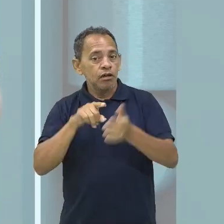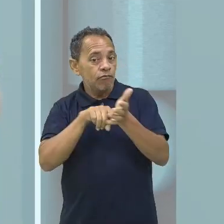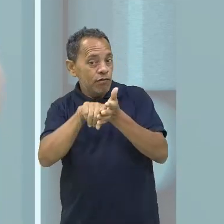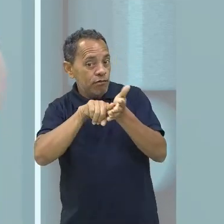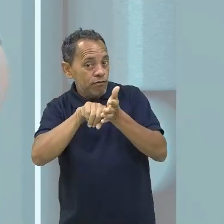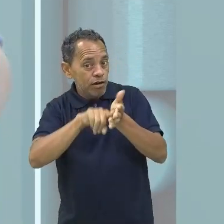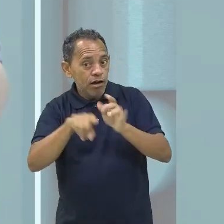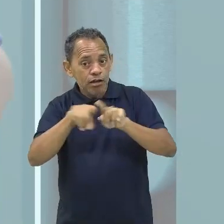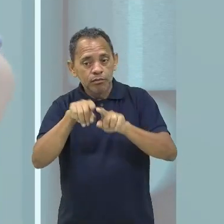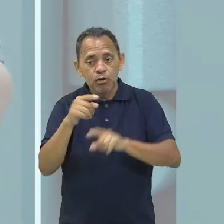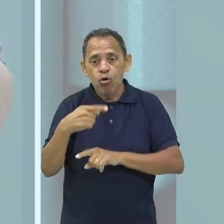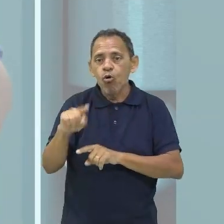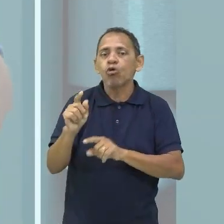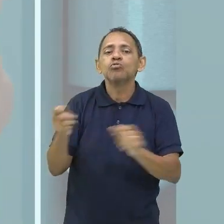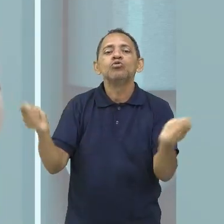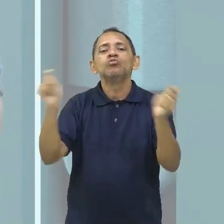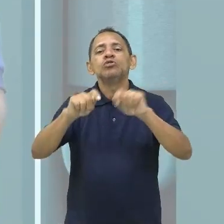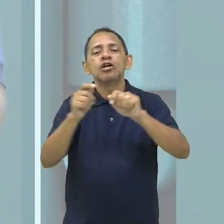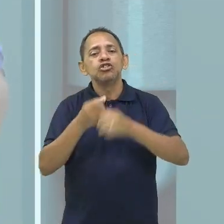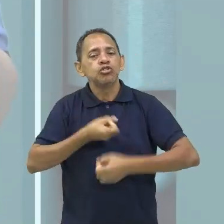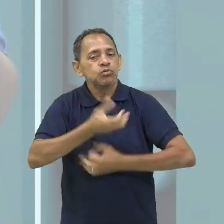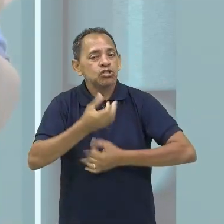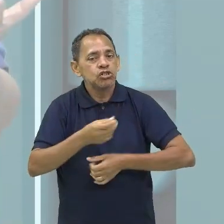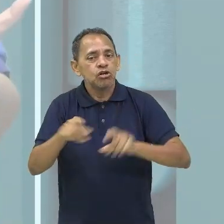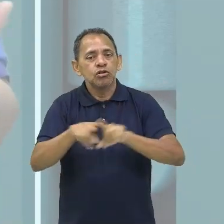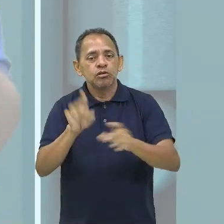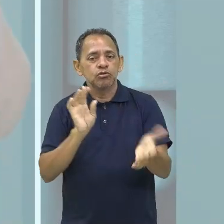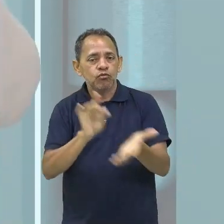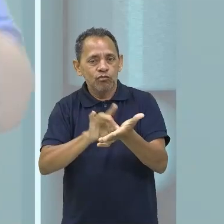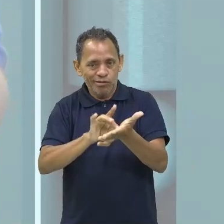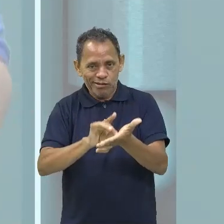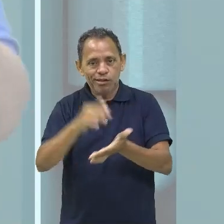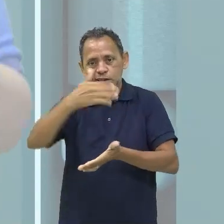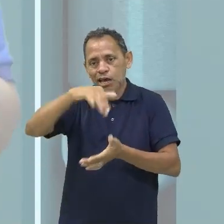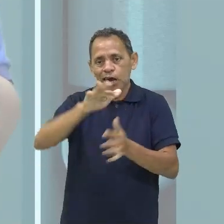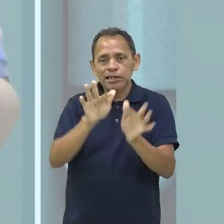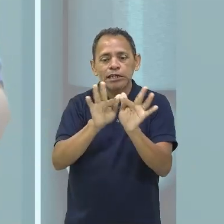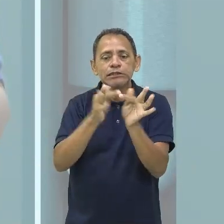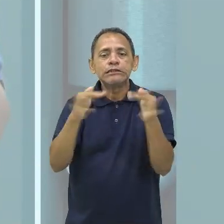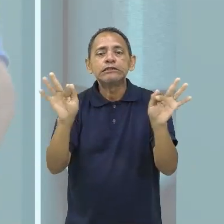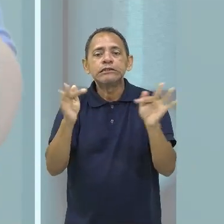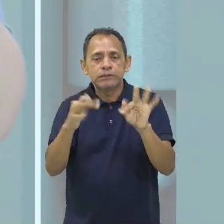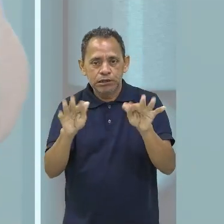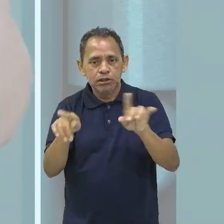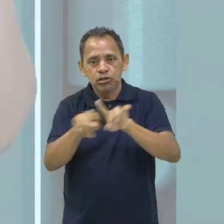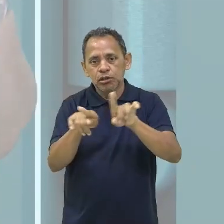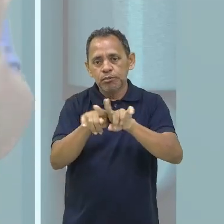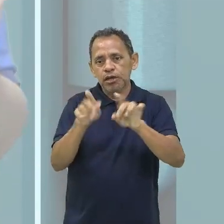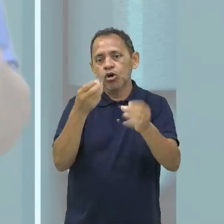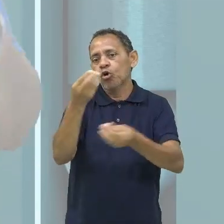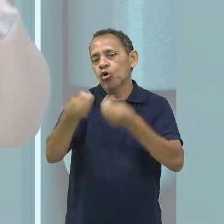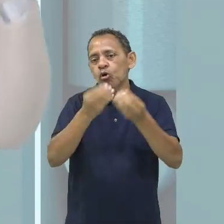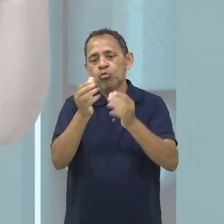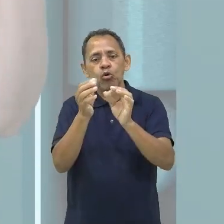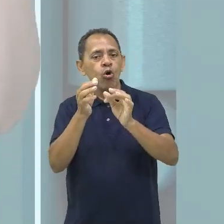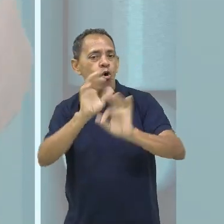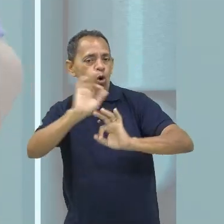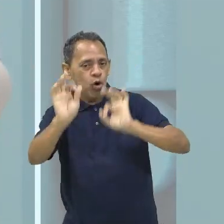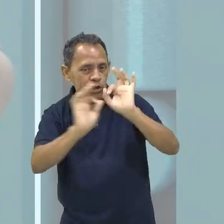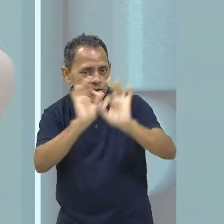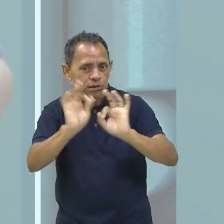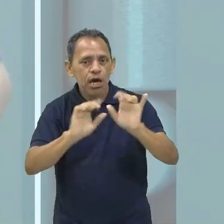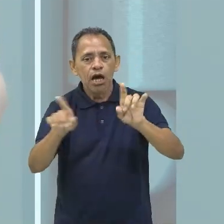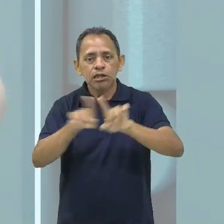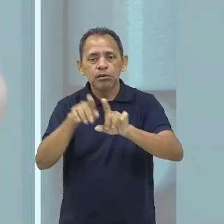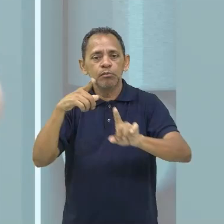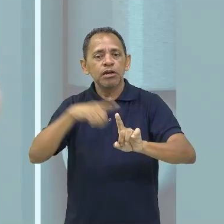de expressão, inclusive nesse aspecto sintático, na forma como eu vou organizar ali a minha frase para